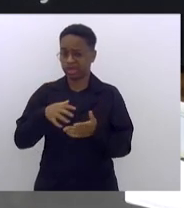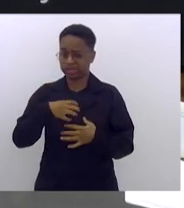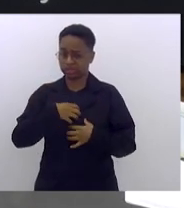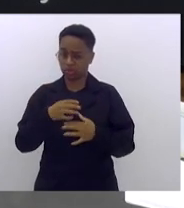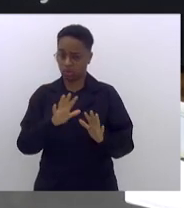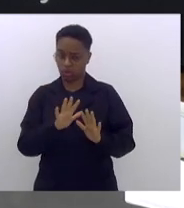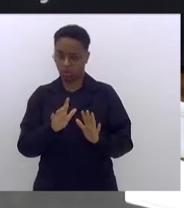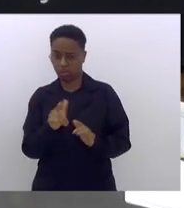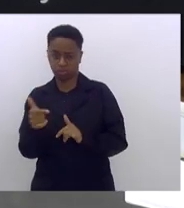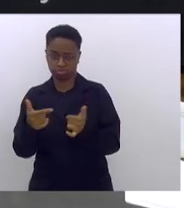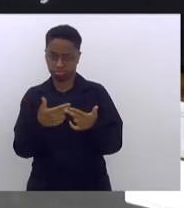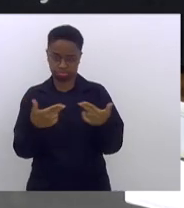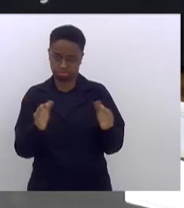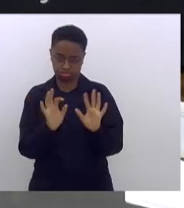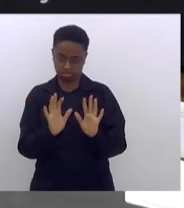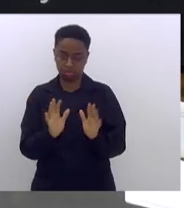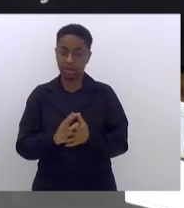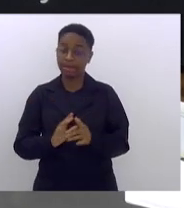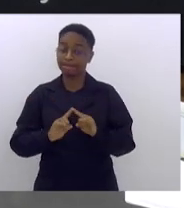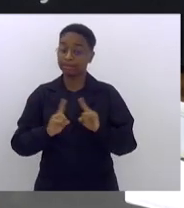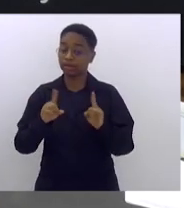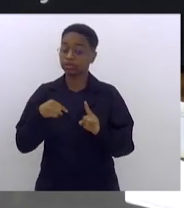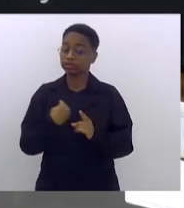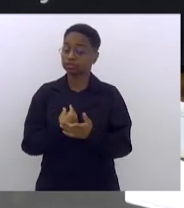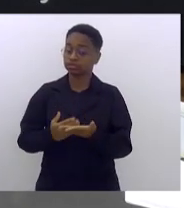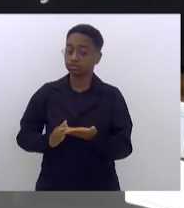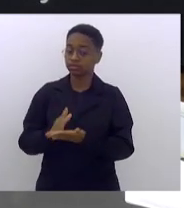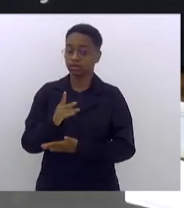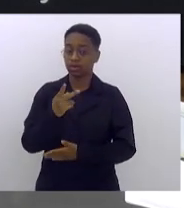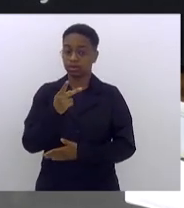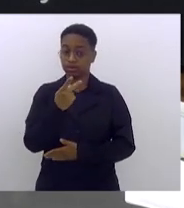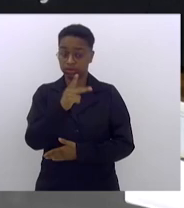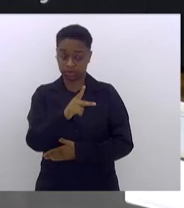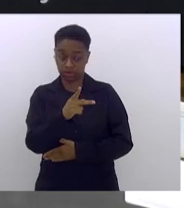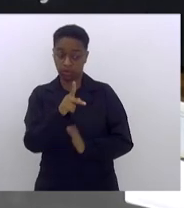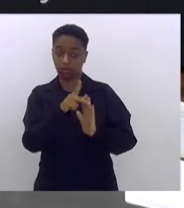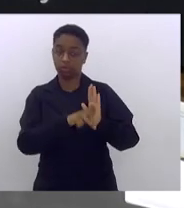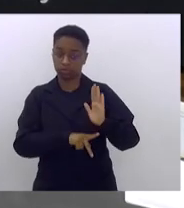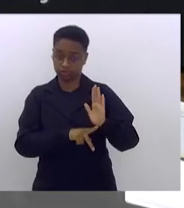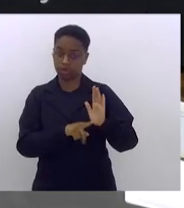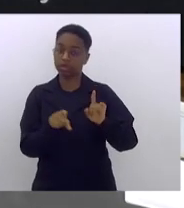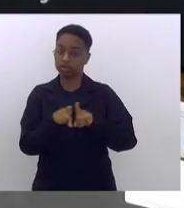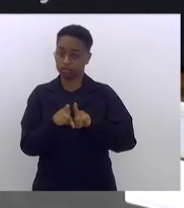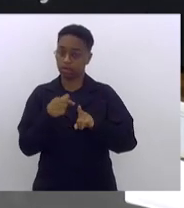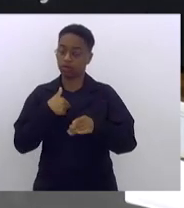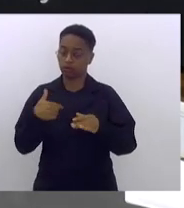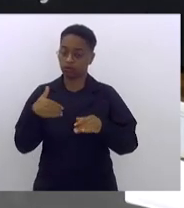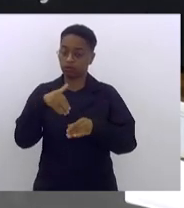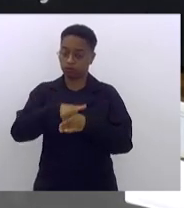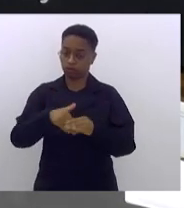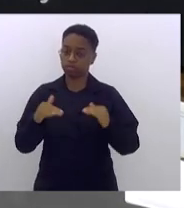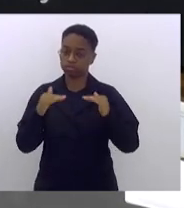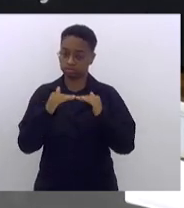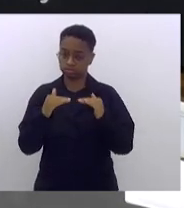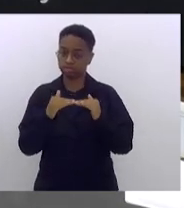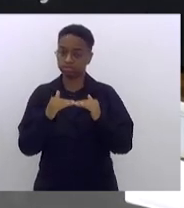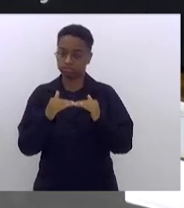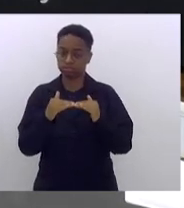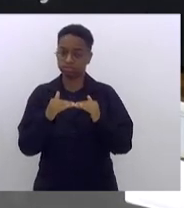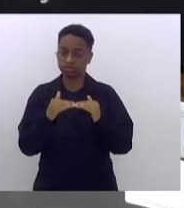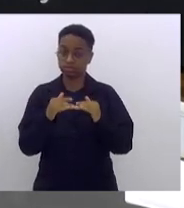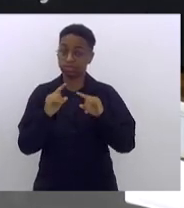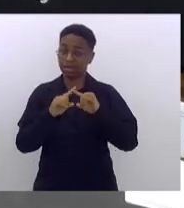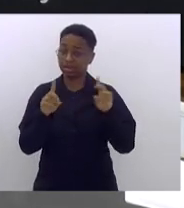aprovamos, deputado Amorim, um projeto de Vossa Excelência, que inclusive eu também votei favoravelmente, que o